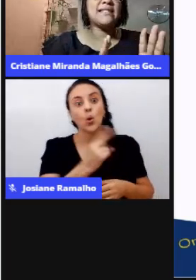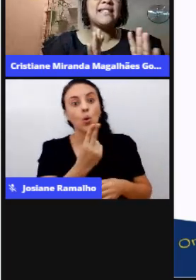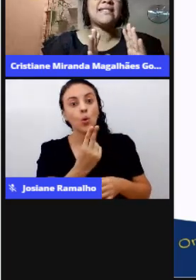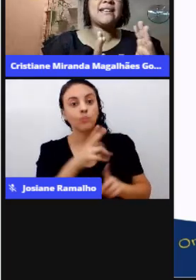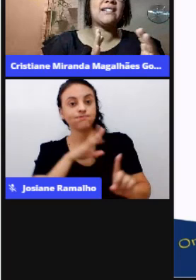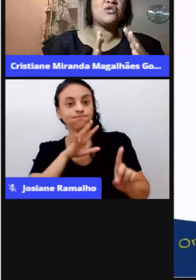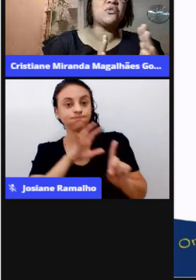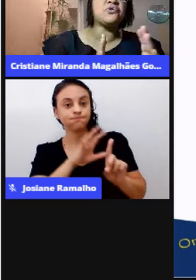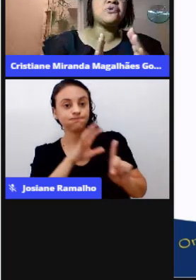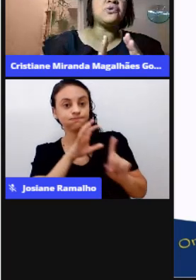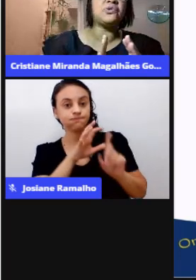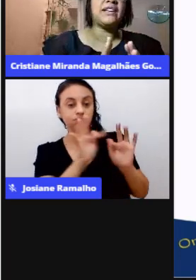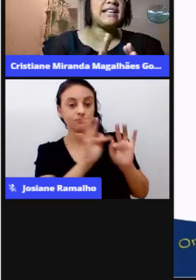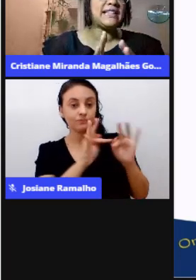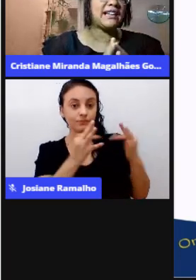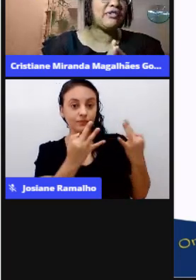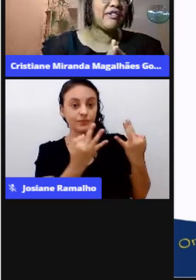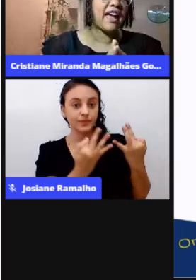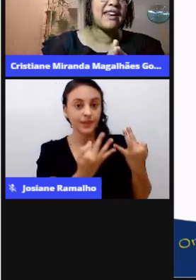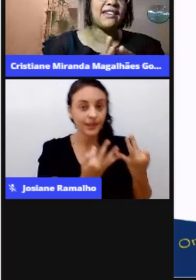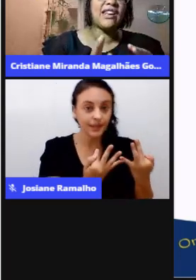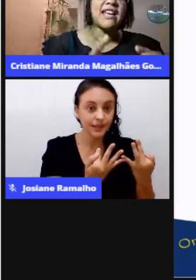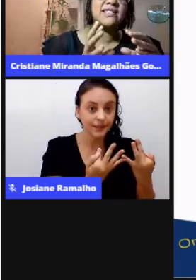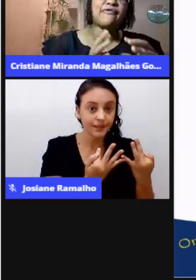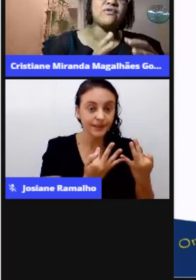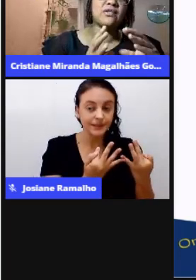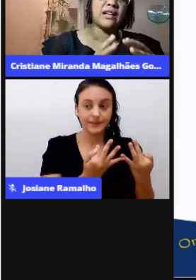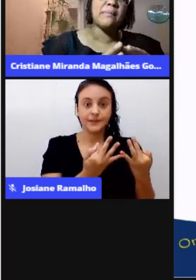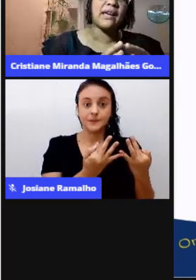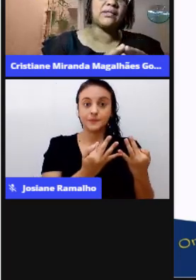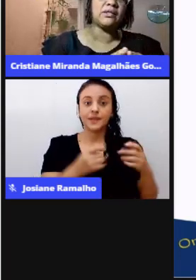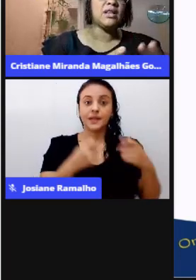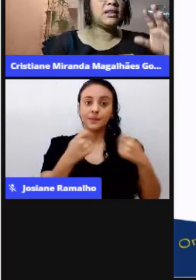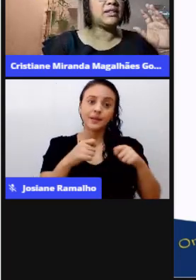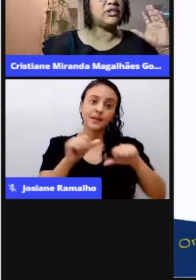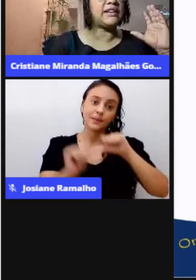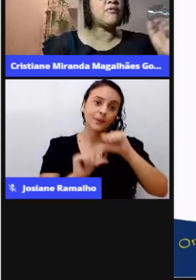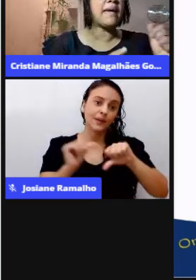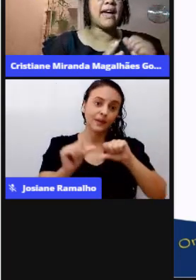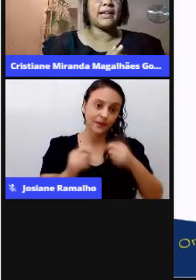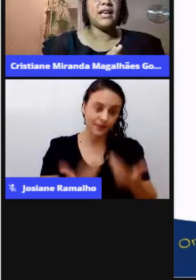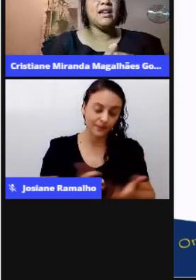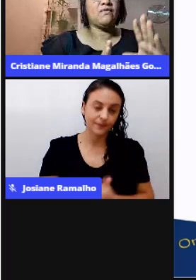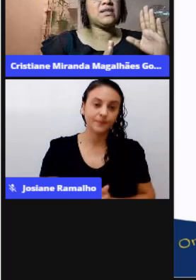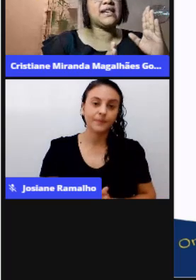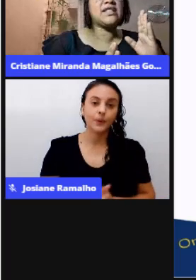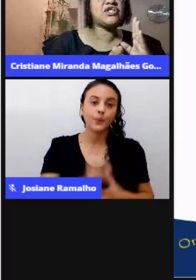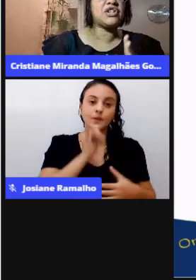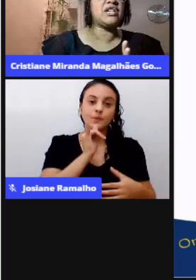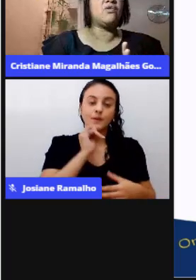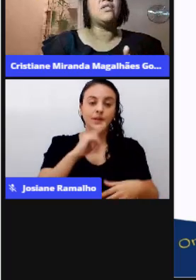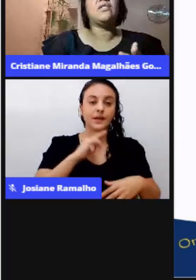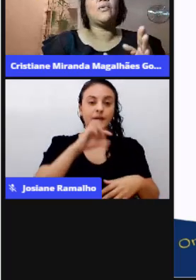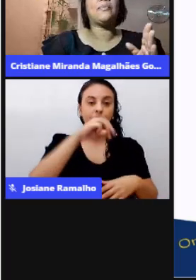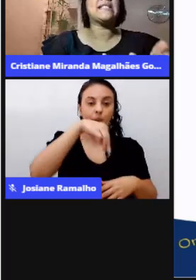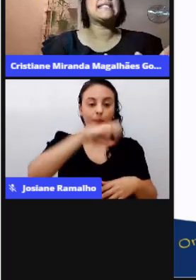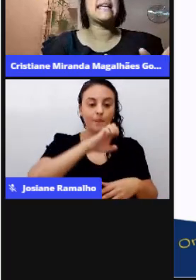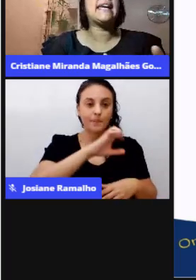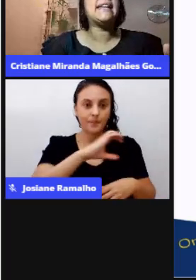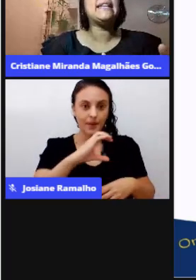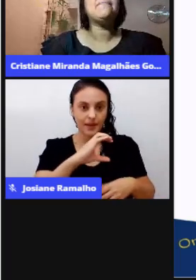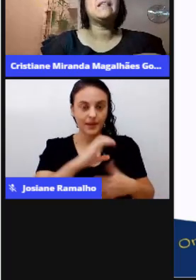Como assim? Esse grande conjunto, ele interfere nesse funcionamento. Então, eu tenho o MEC, vocês tinham